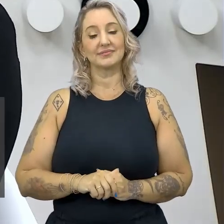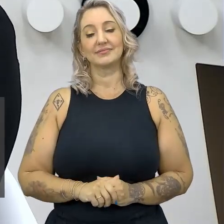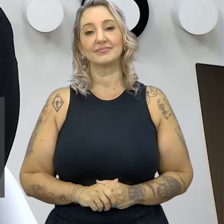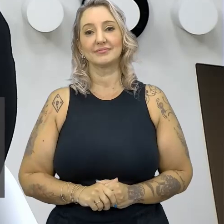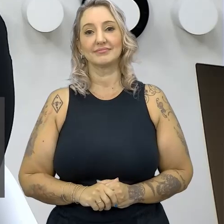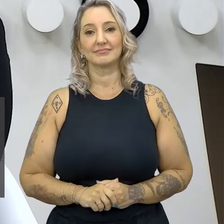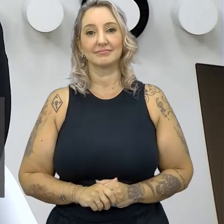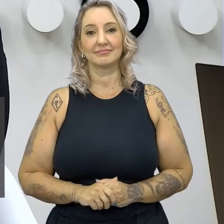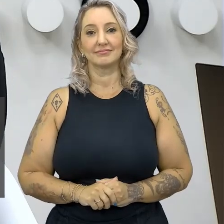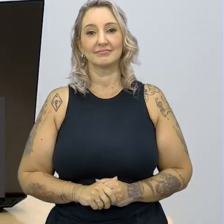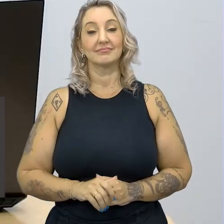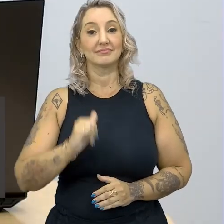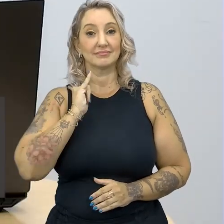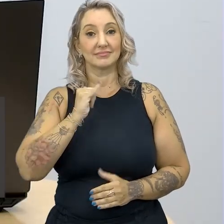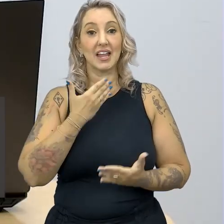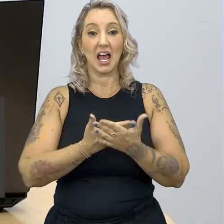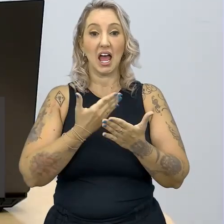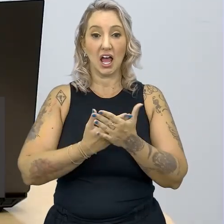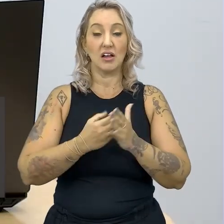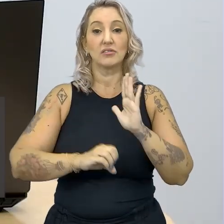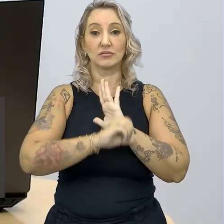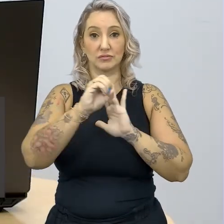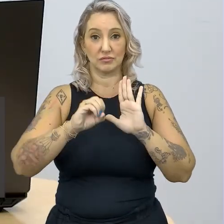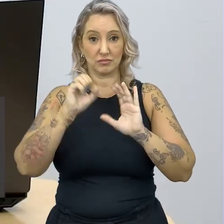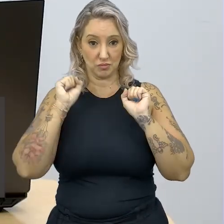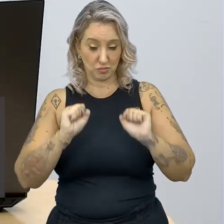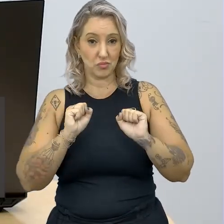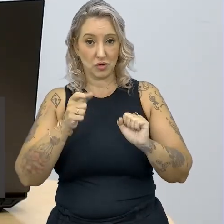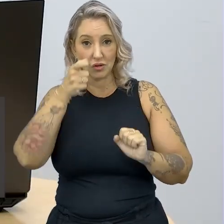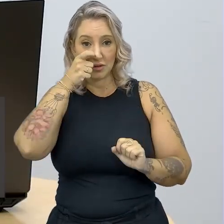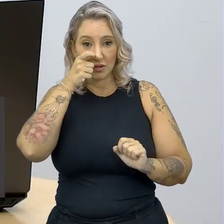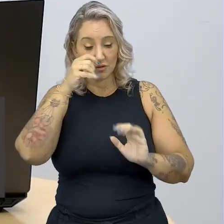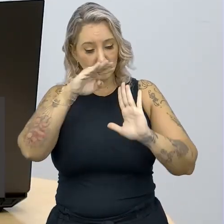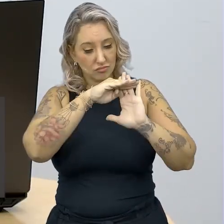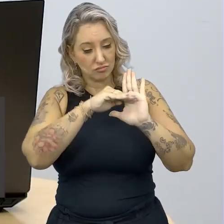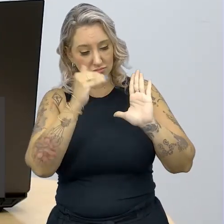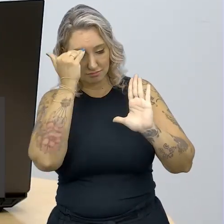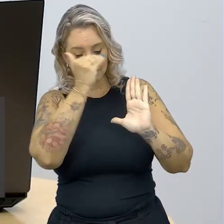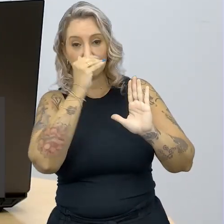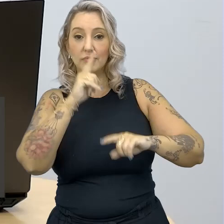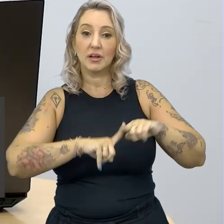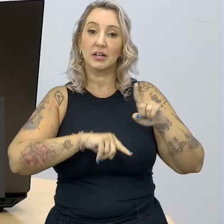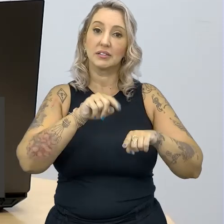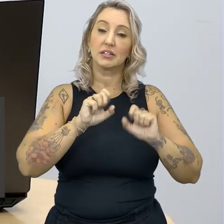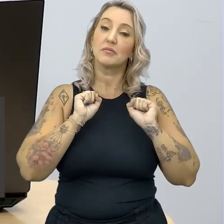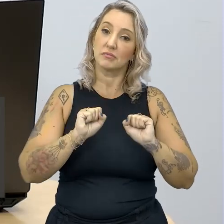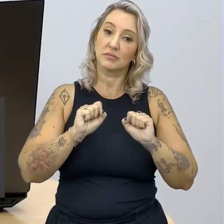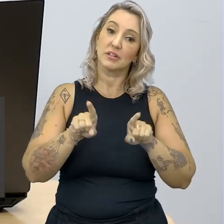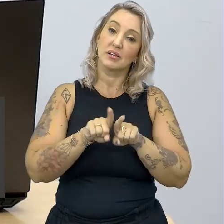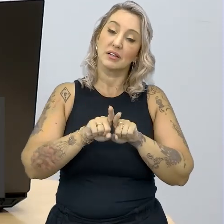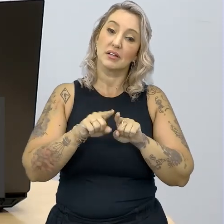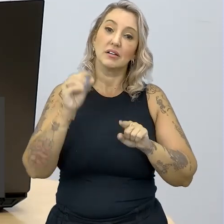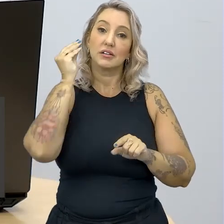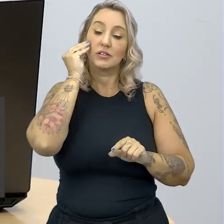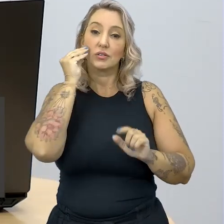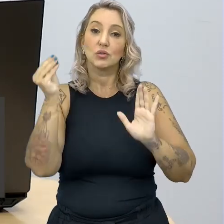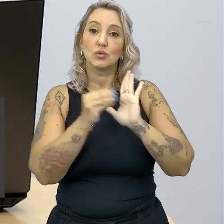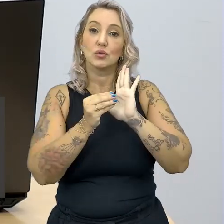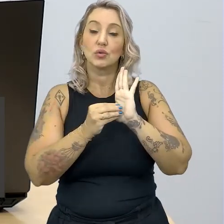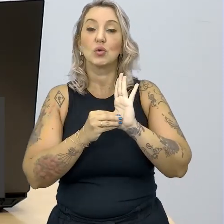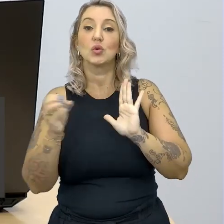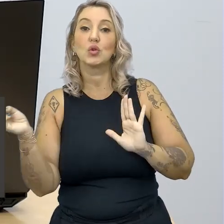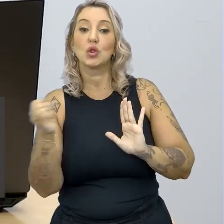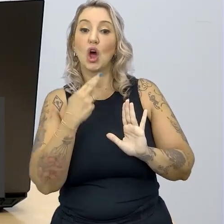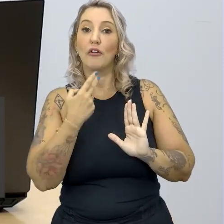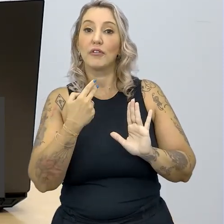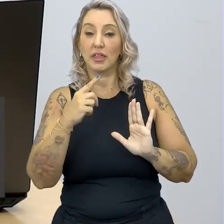curricular aí, né? Lembrando que as aulas do Centro de Mídias podem também seguir na risca o material, mas também eles estão tentando colocar coisas novas, que pode